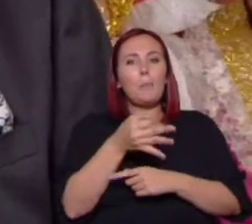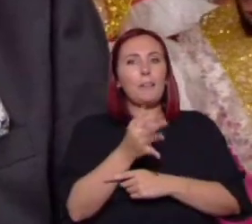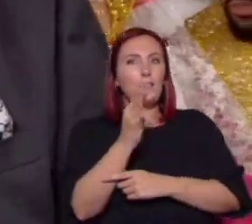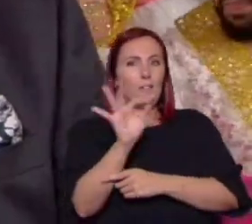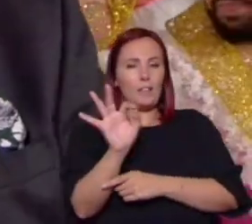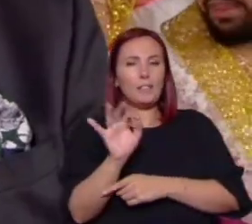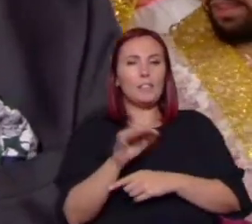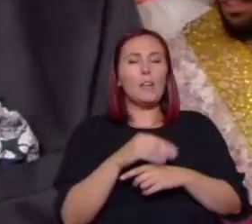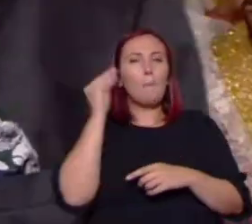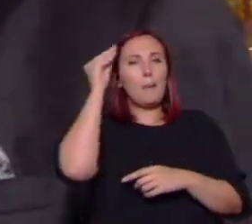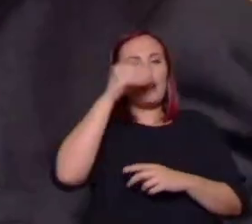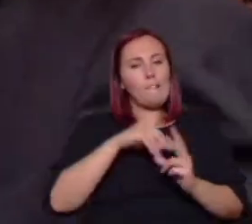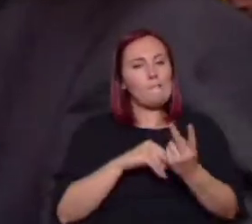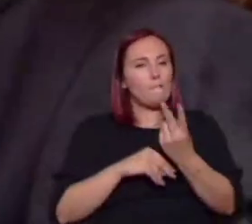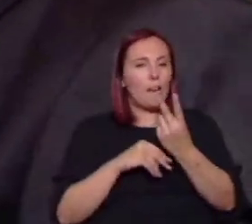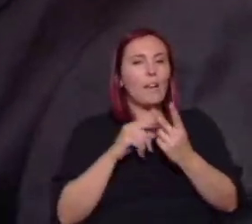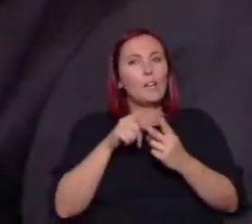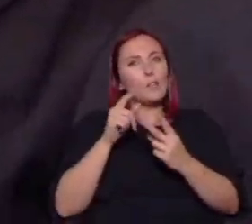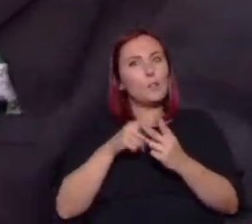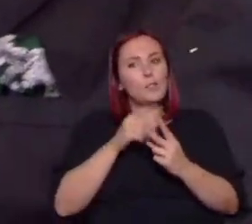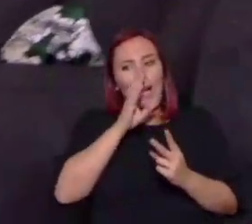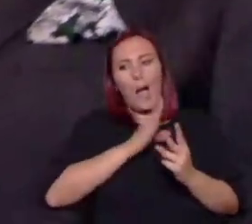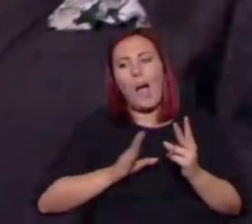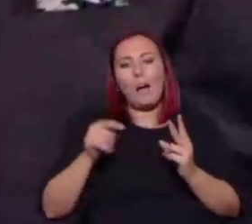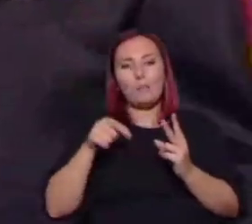dois padrinhos que são dois veteranos.